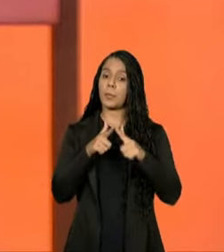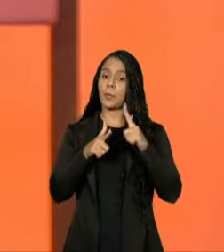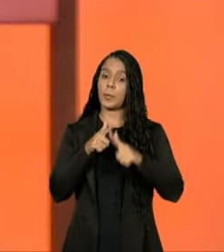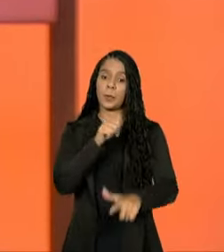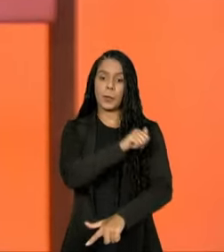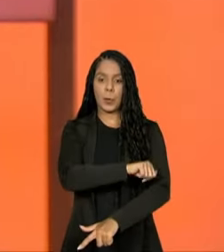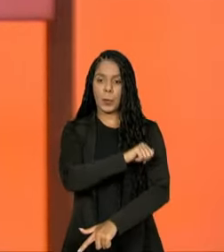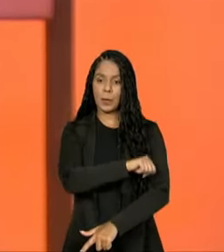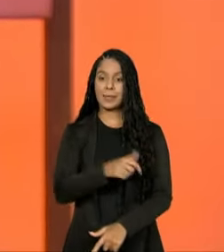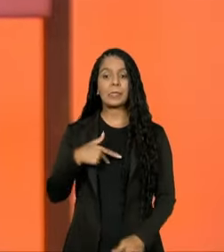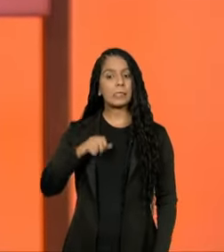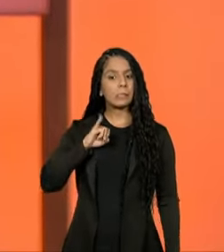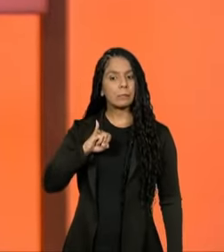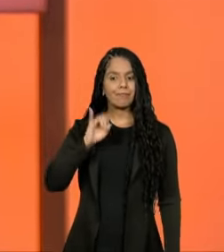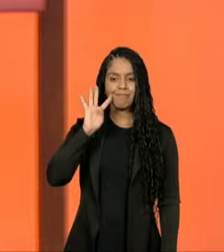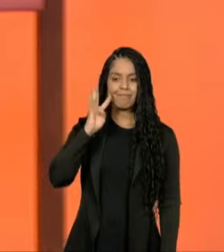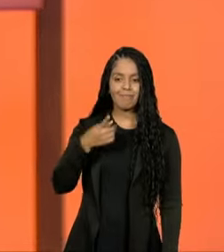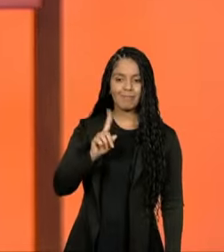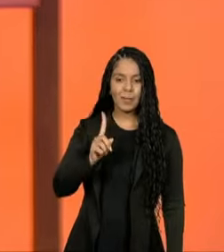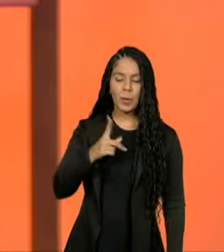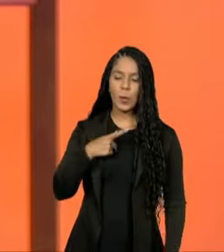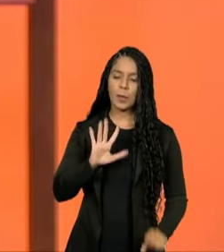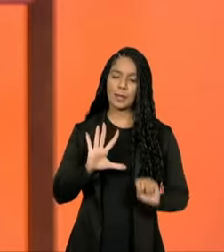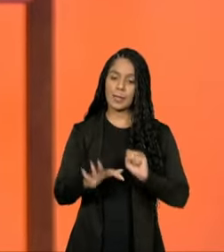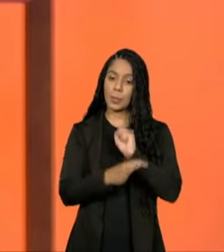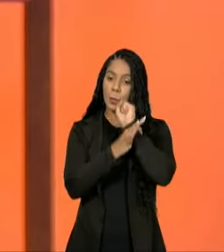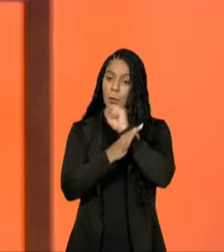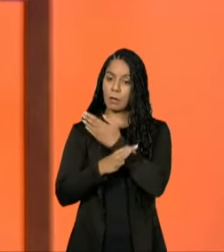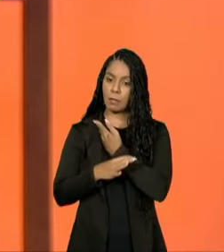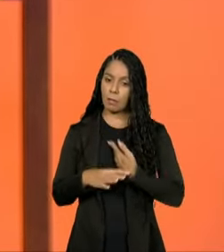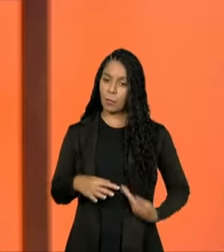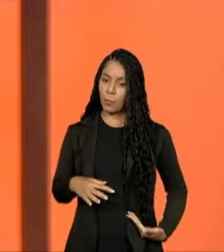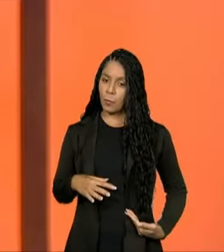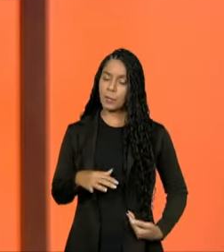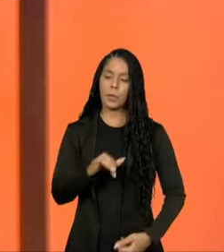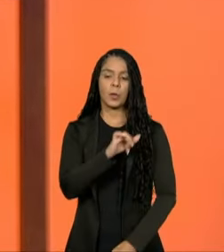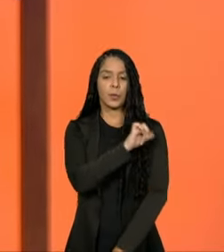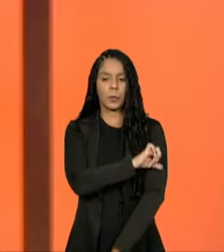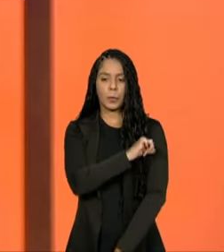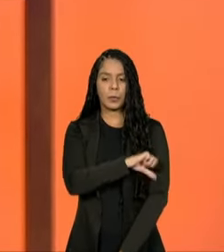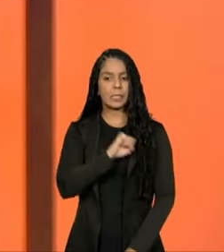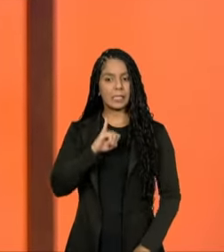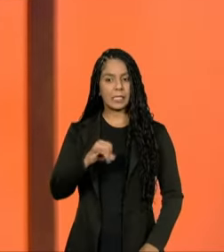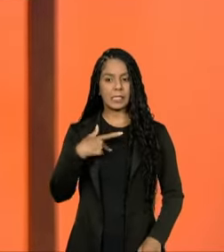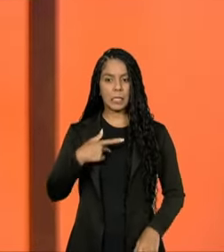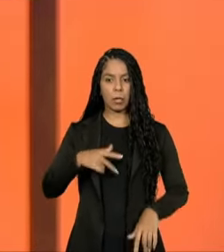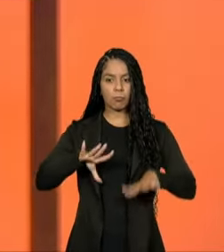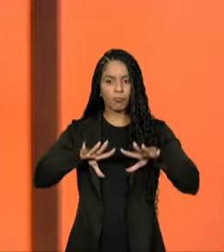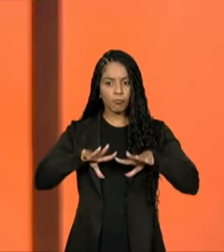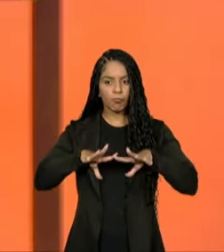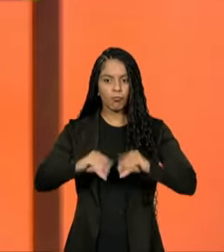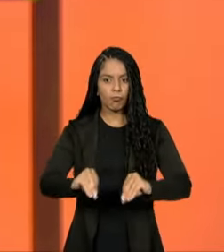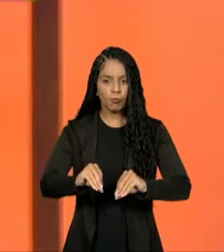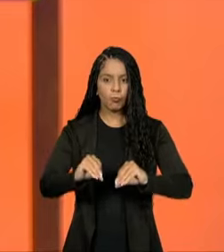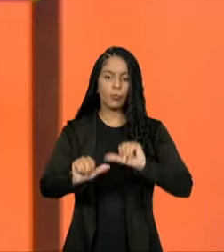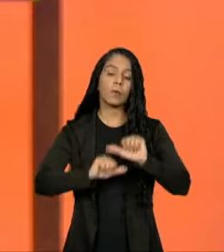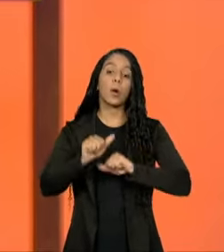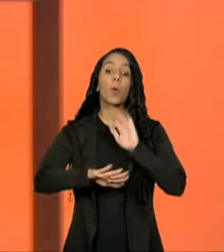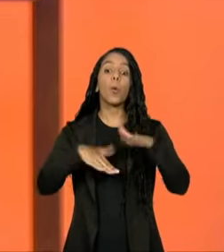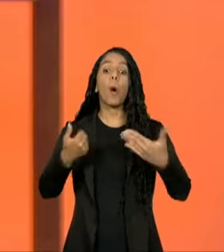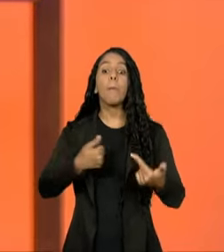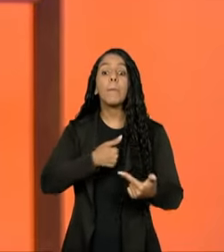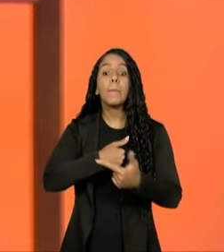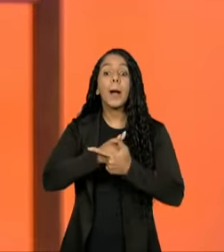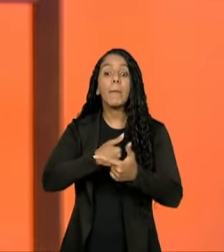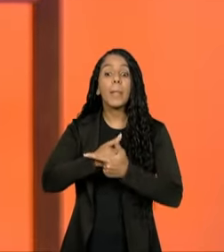não resolver a questão da segurança pública no Rio de Janeiro, se a gente não meter a mão na cumbuca, que diz respeito de qual é o papel da